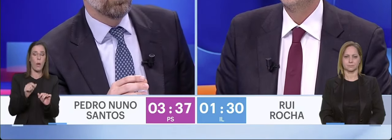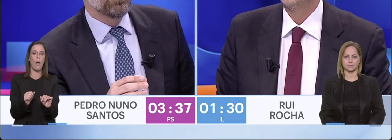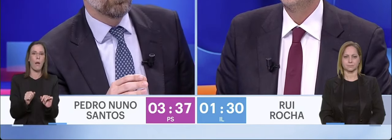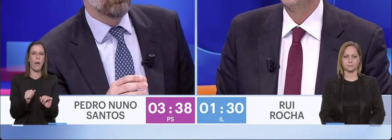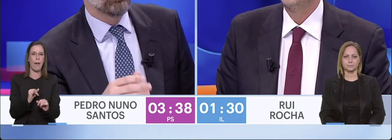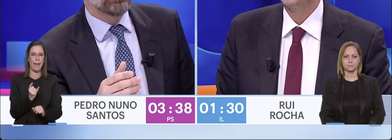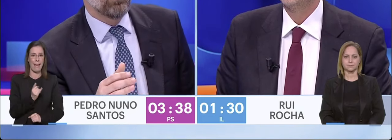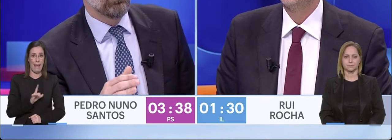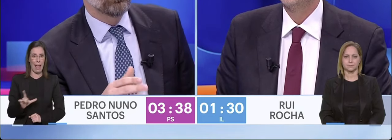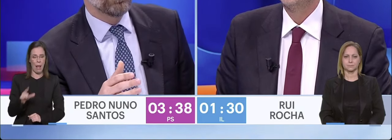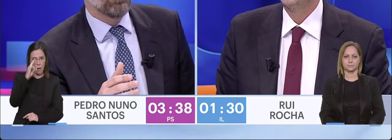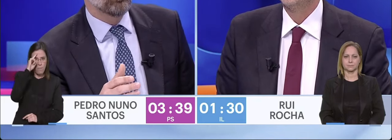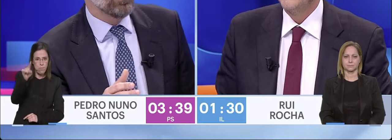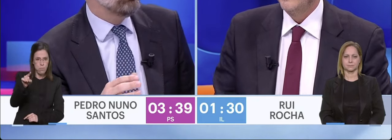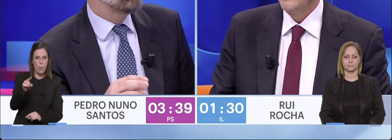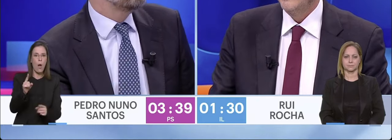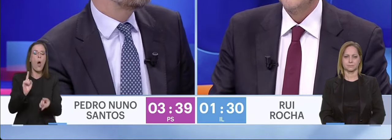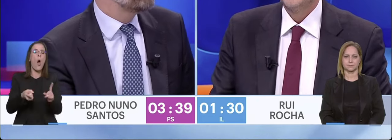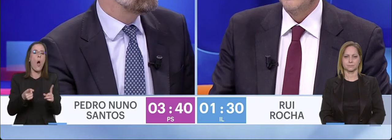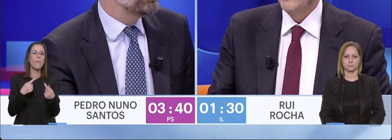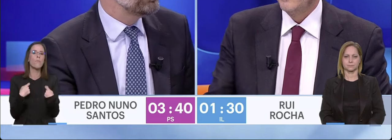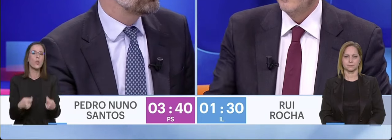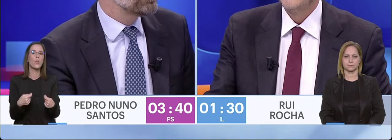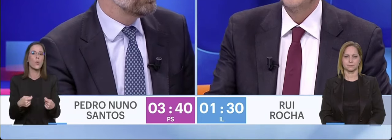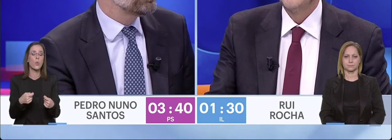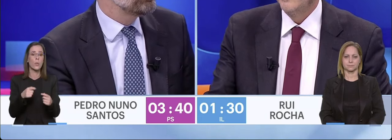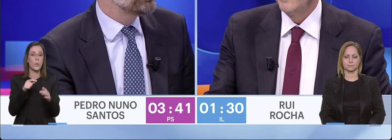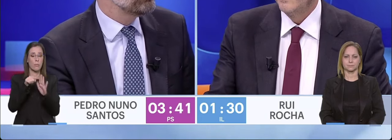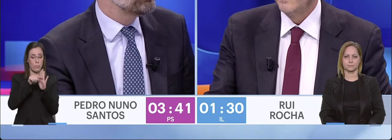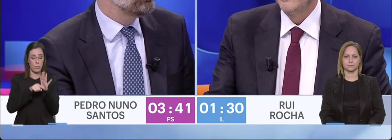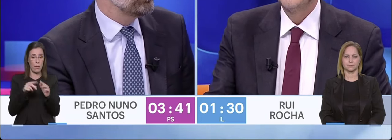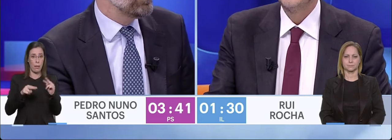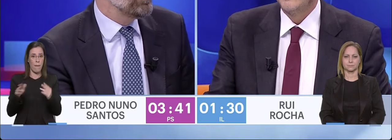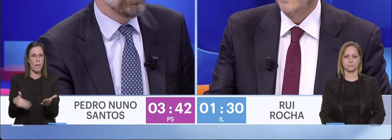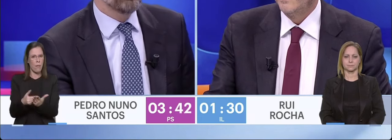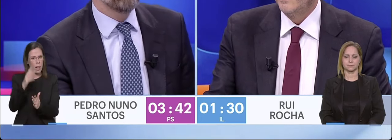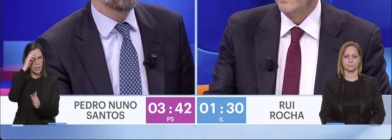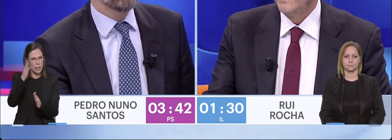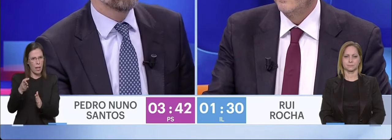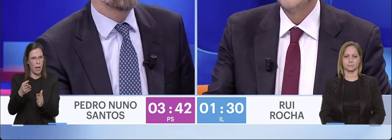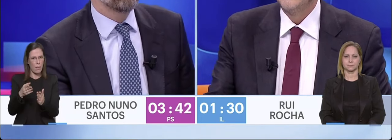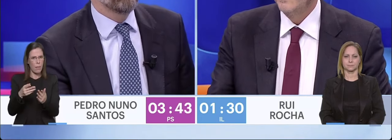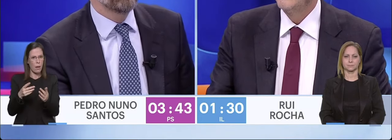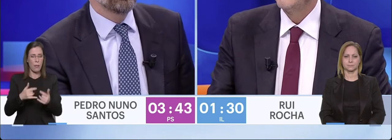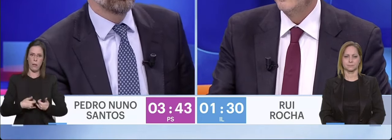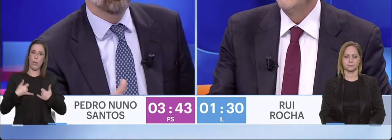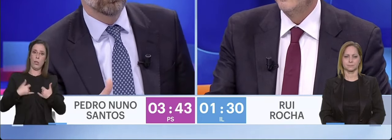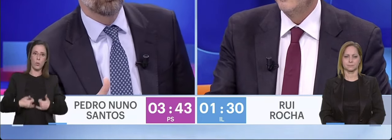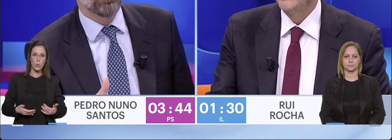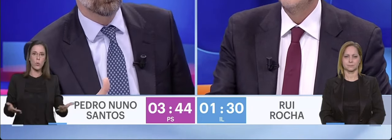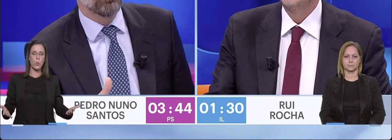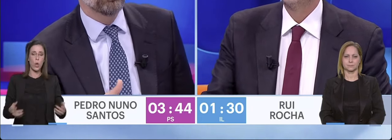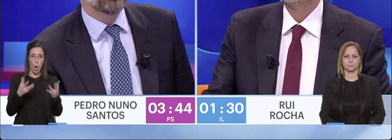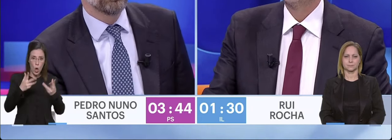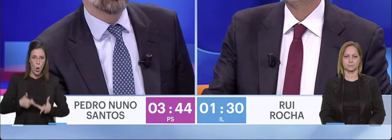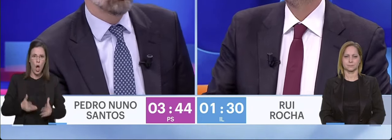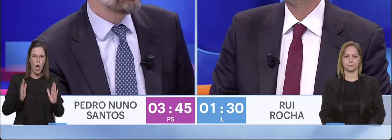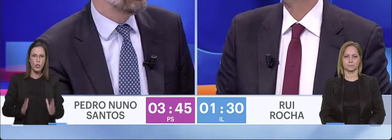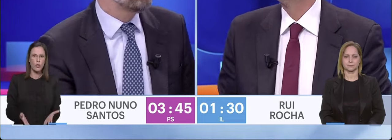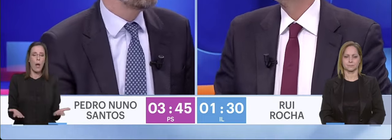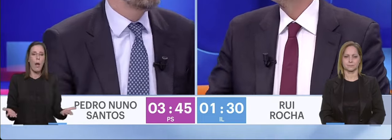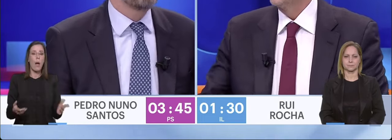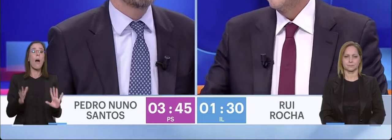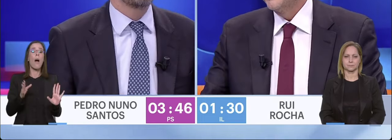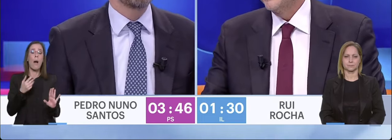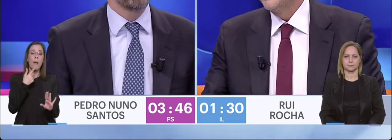tem eh noção ou sabe qual é o custo das medidas fiscais que apresentou no seu programa e que é de facto assustador eu não sei se fizeram as contas não